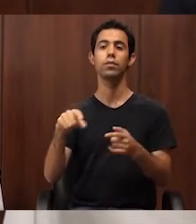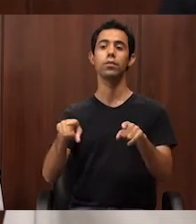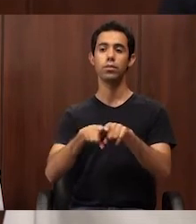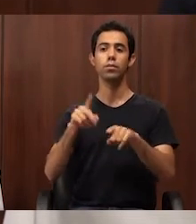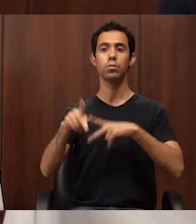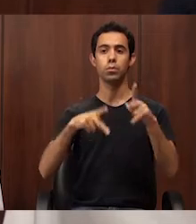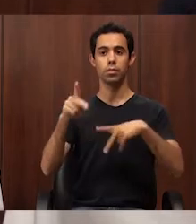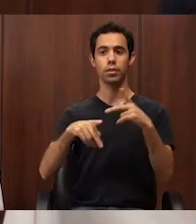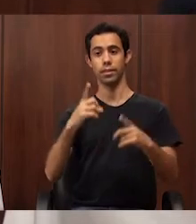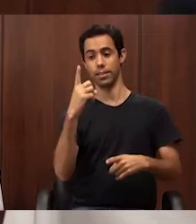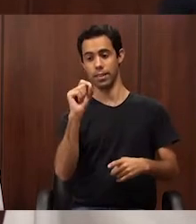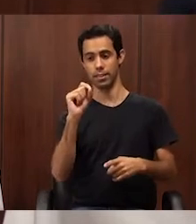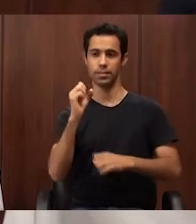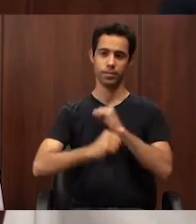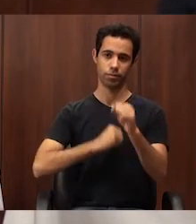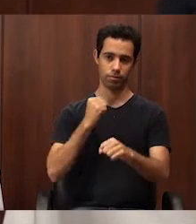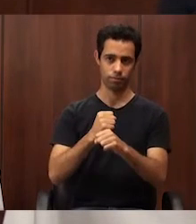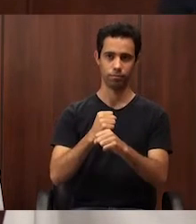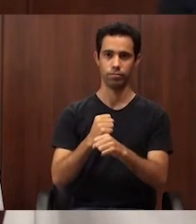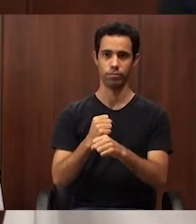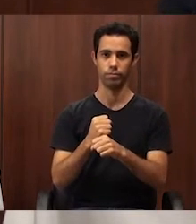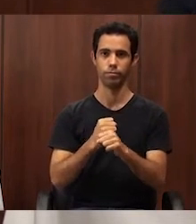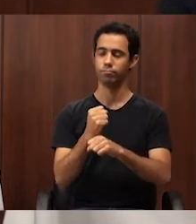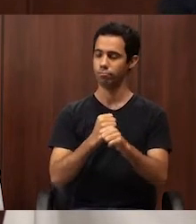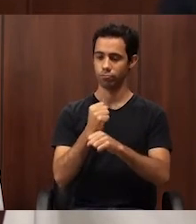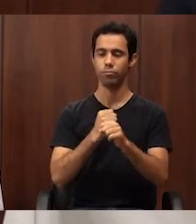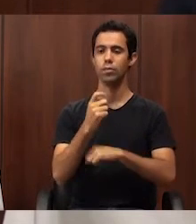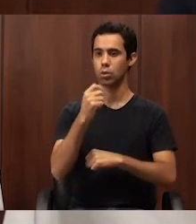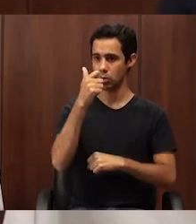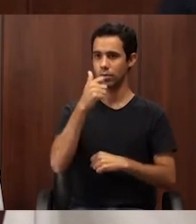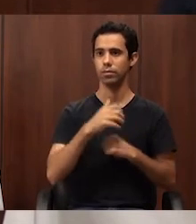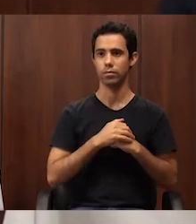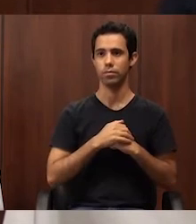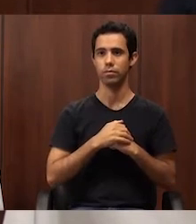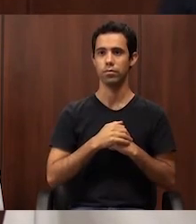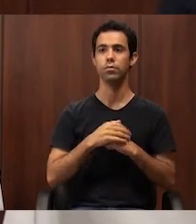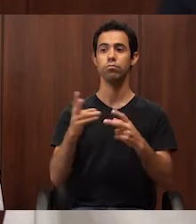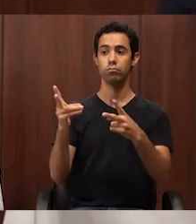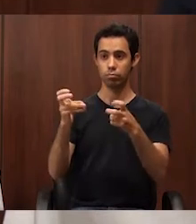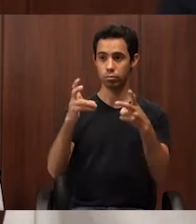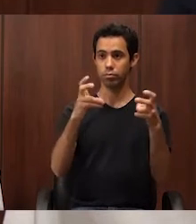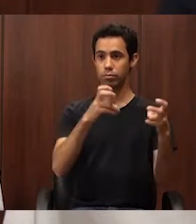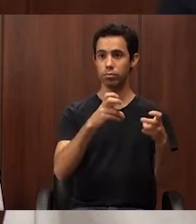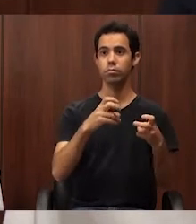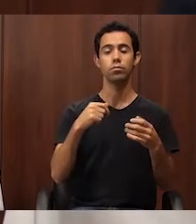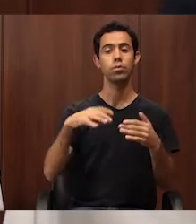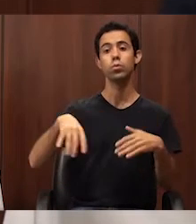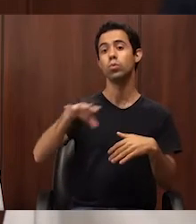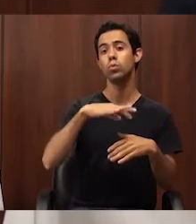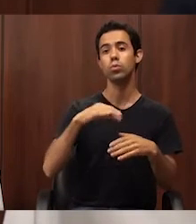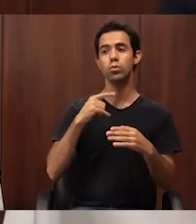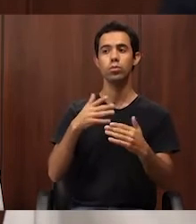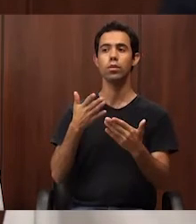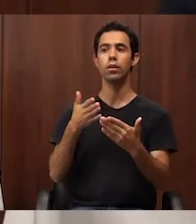quase 10 anos. Né? Então, existe uma... aparentemente, aquilo que aparece para o judiciário